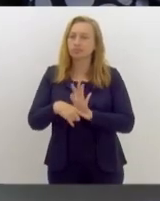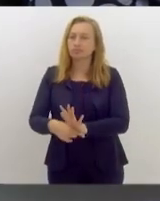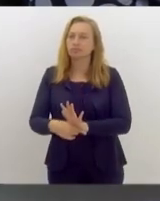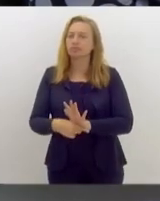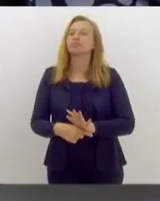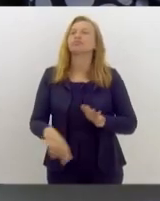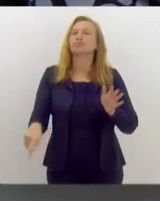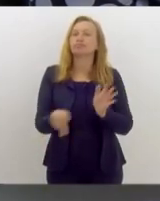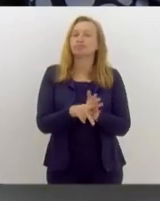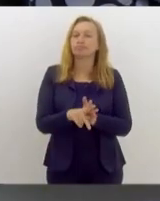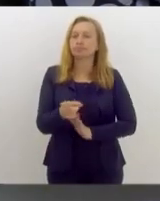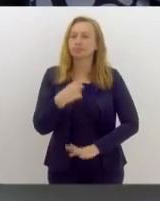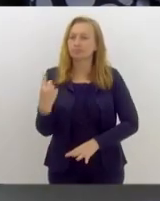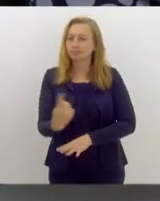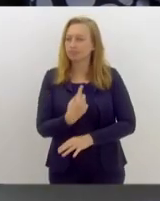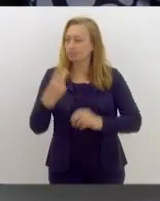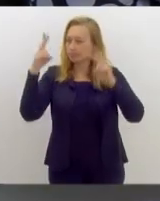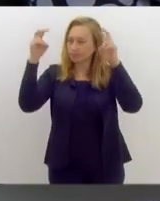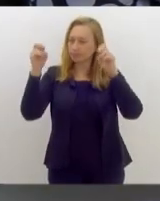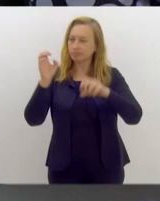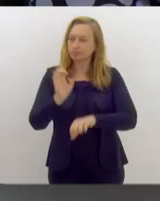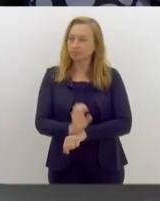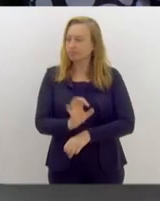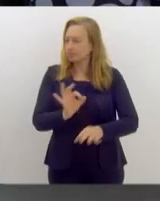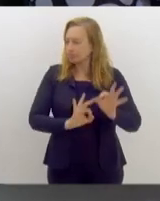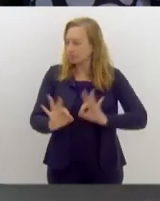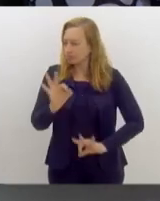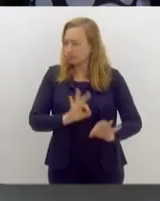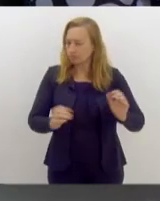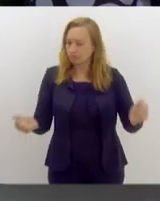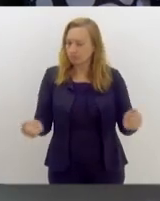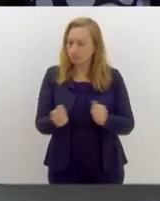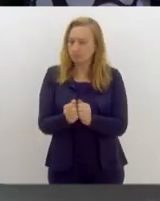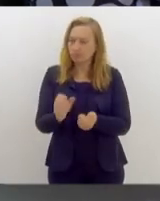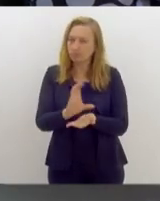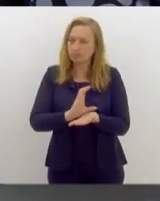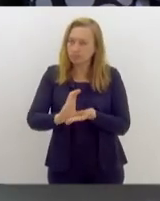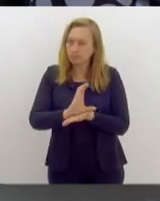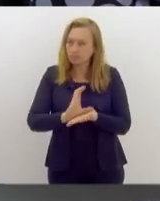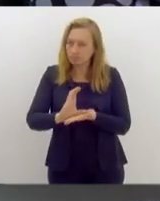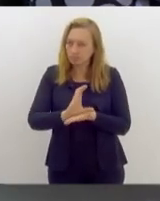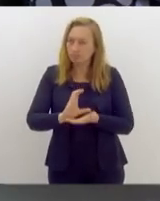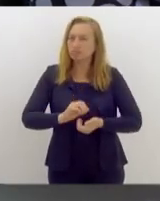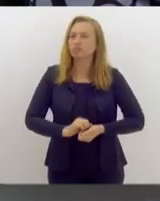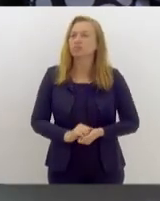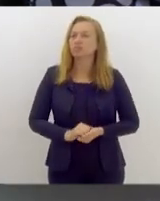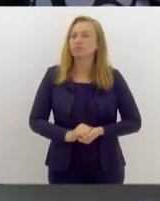que faz parte do nosso sistema estadual, organizando junto ao Conselho